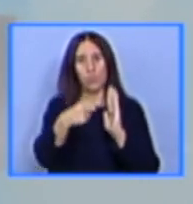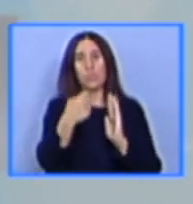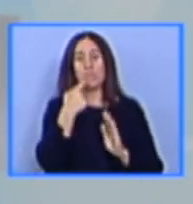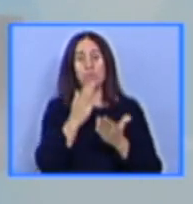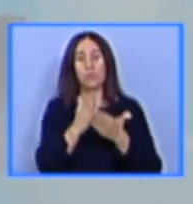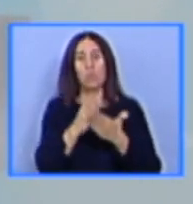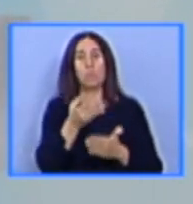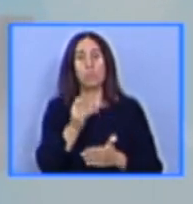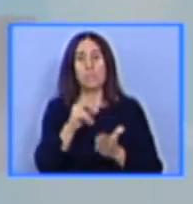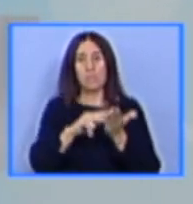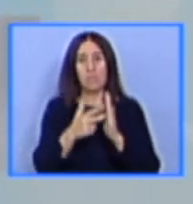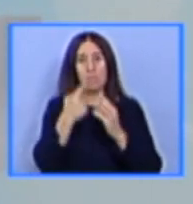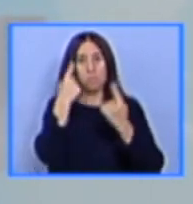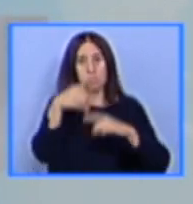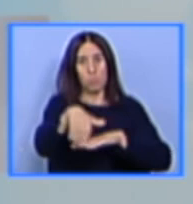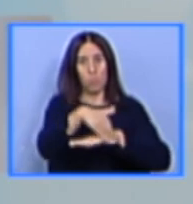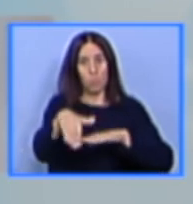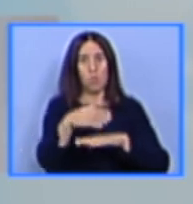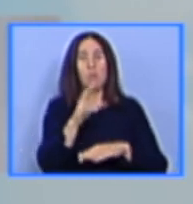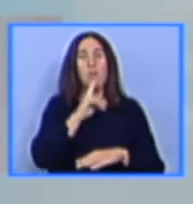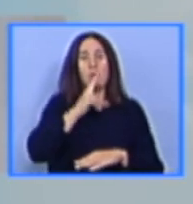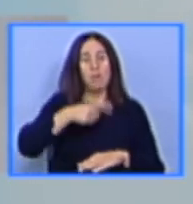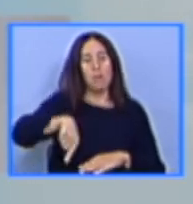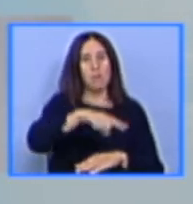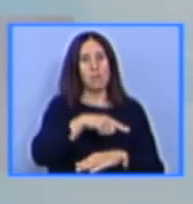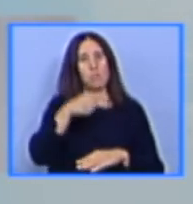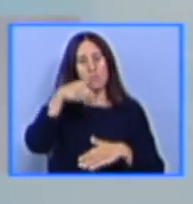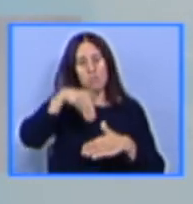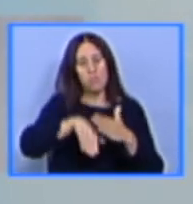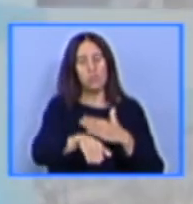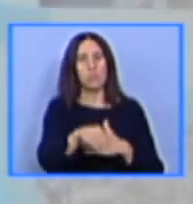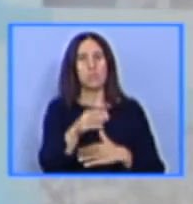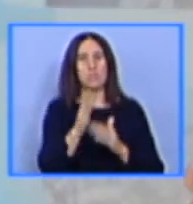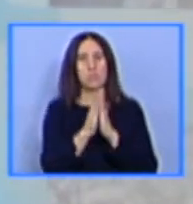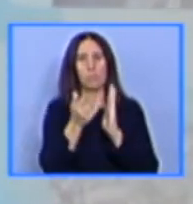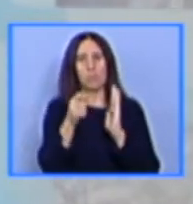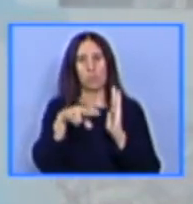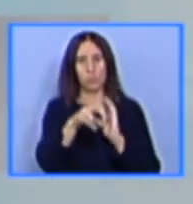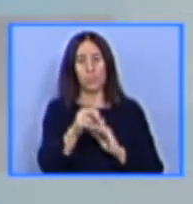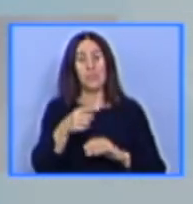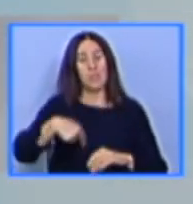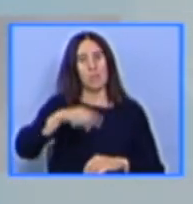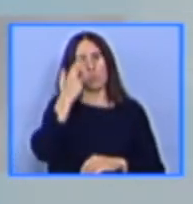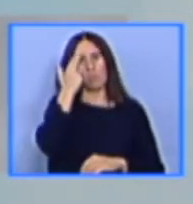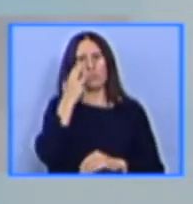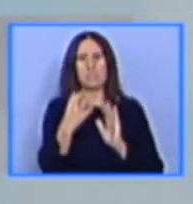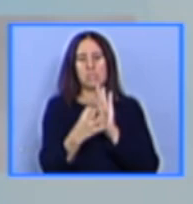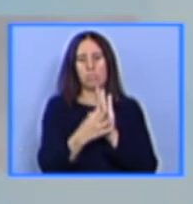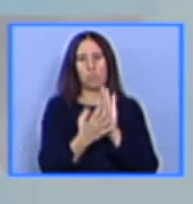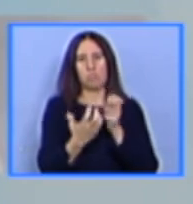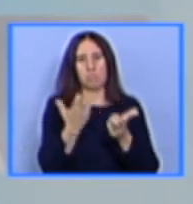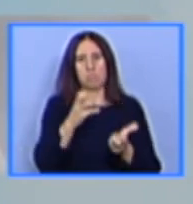Escola Politécnica, entramos no Rato e depois descemos a Rua de São Bento. Começamos no Largo Camões, que é um lugar simbólico de